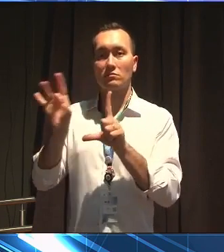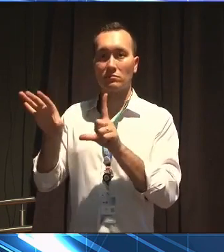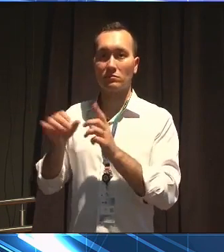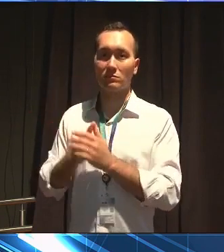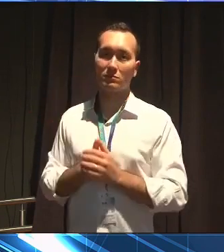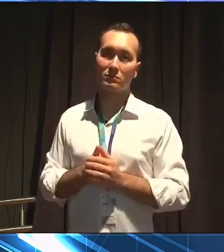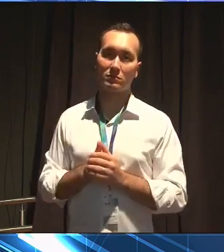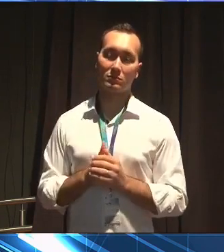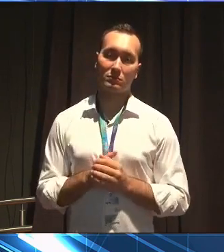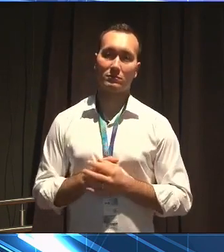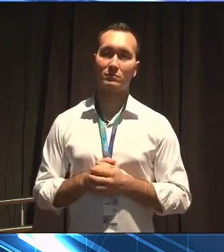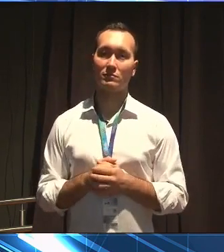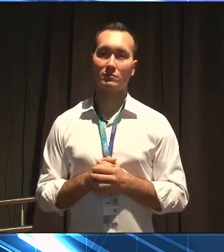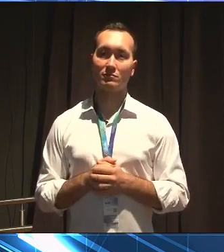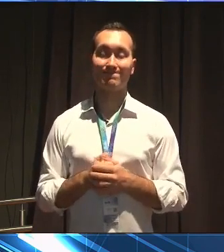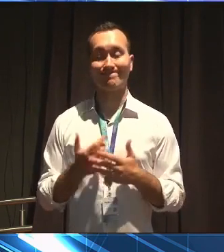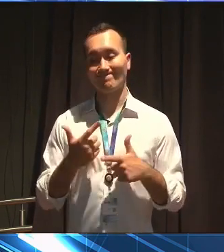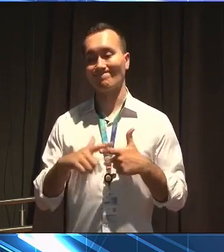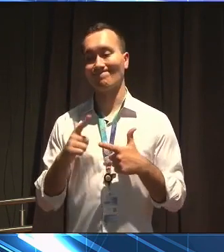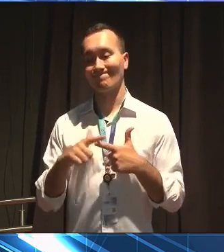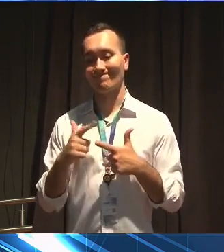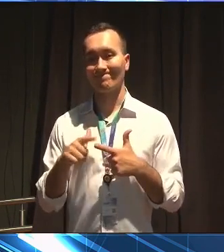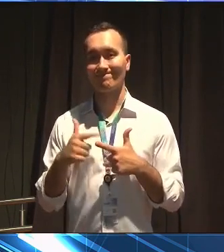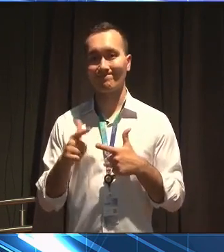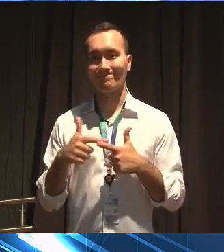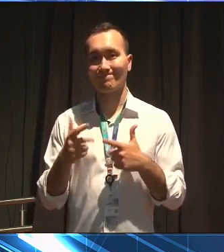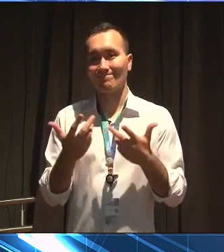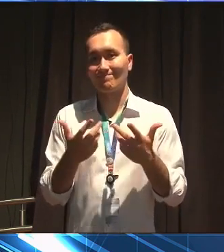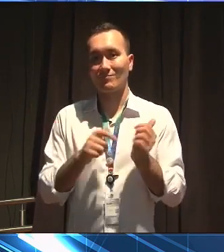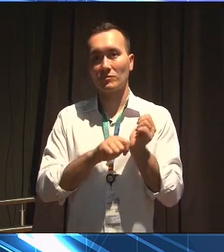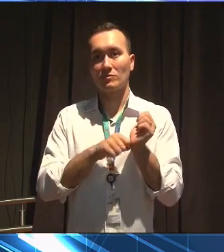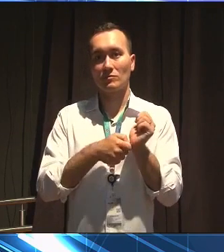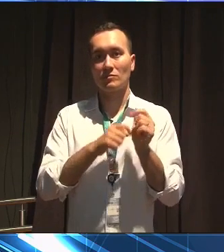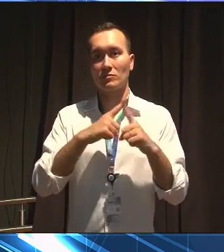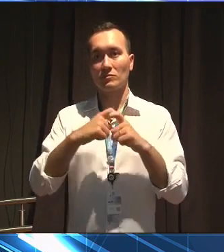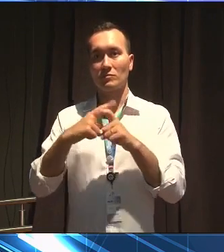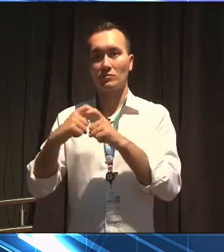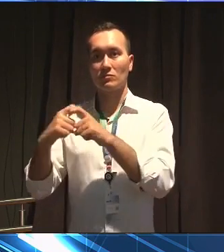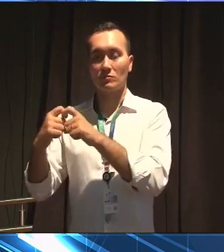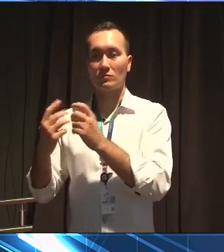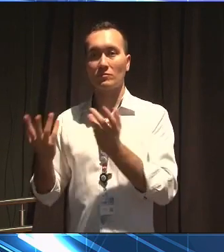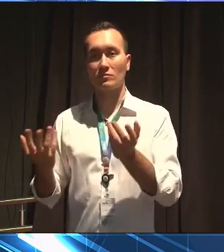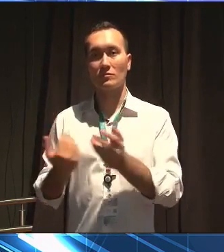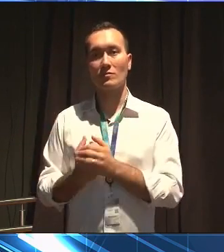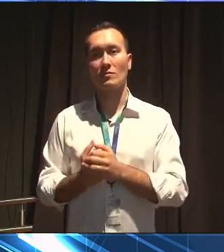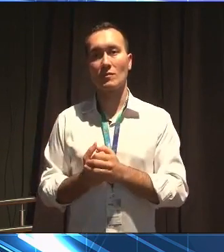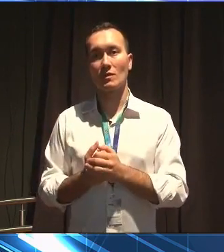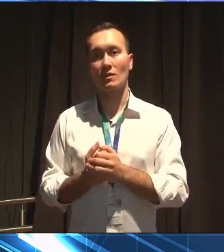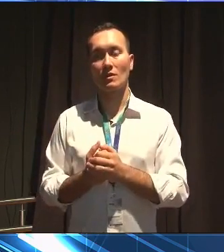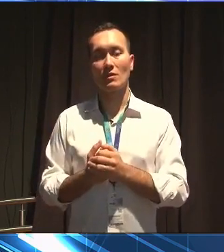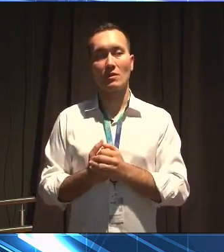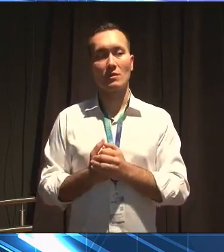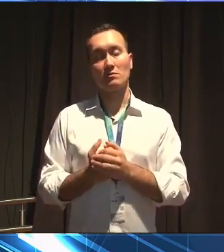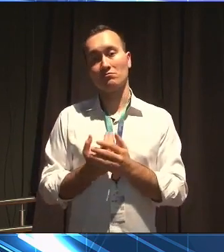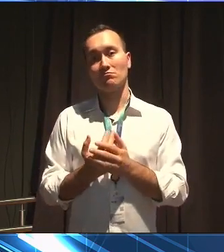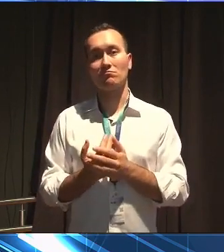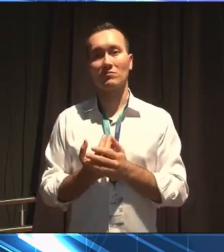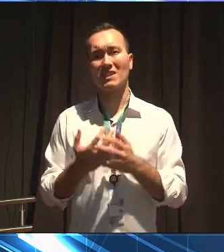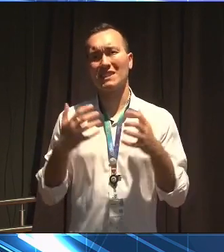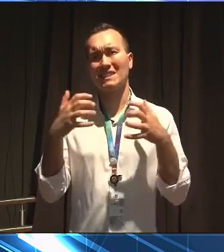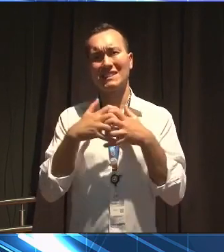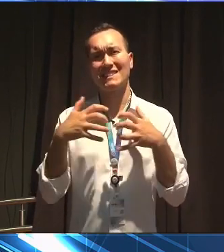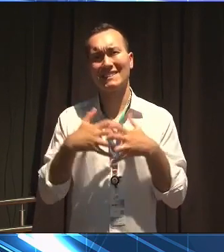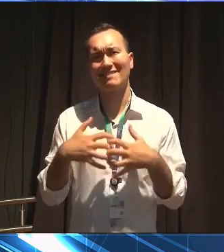para minha mão. É um problema clássico de criptografia. Eu trago essa responsabilidade para mim, eu trago essa complexidade para